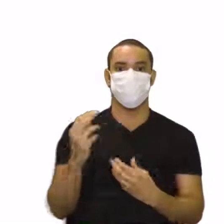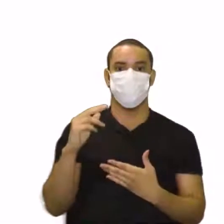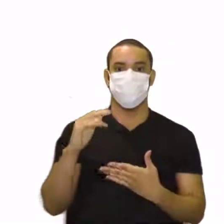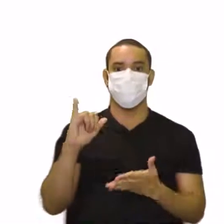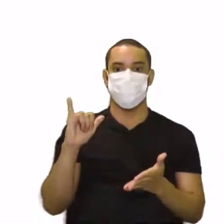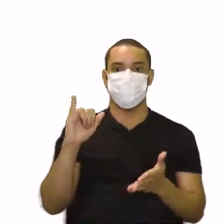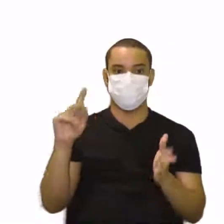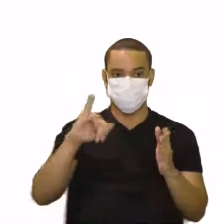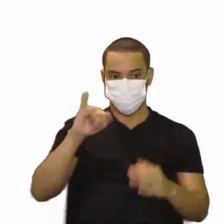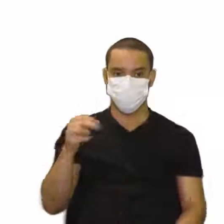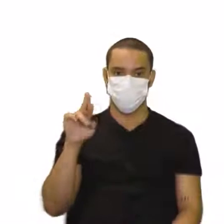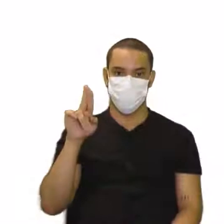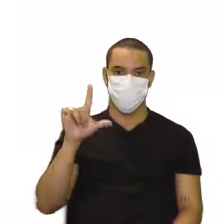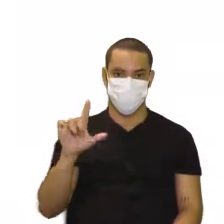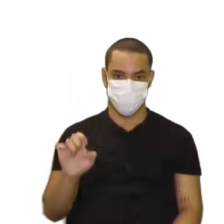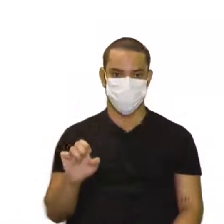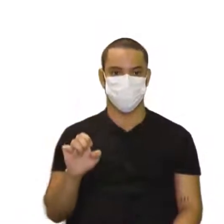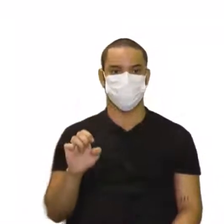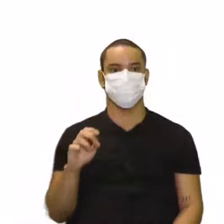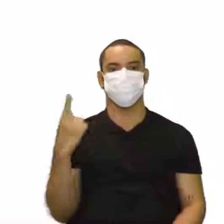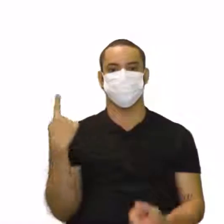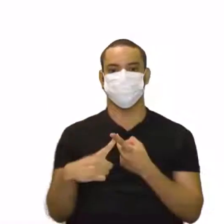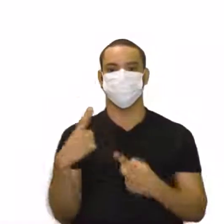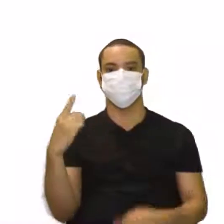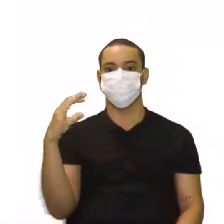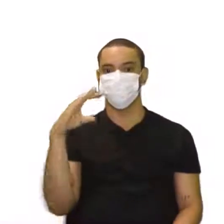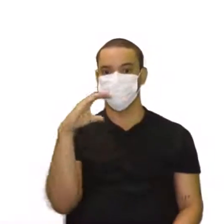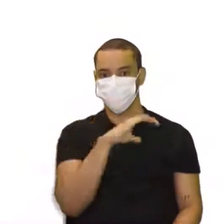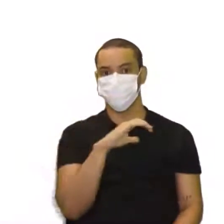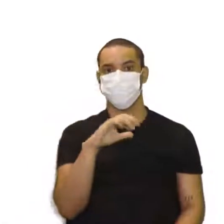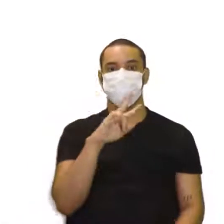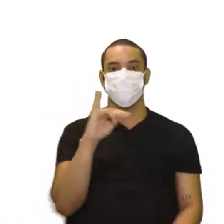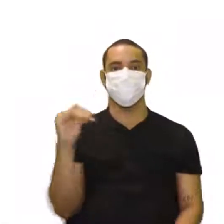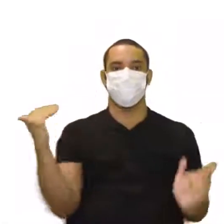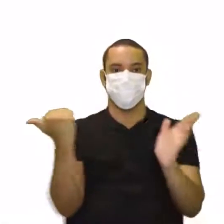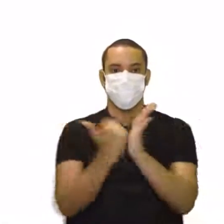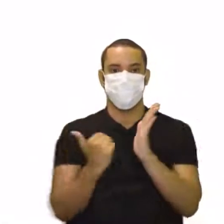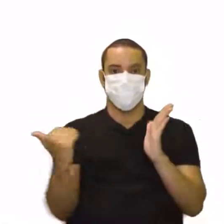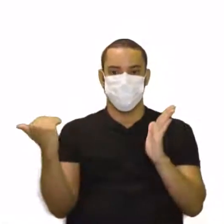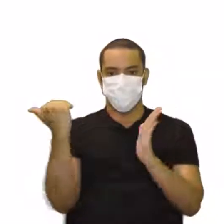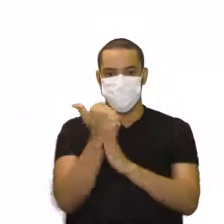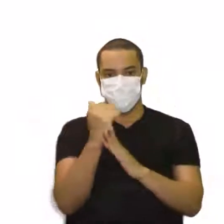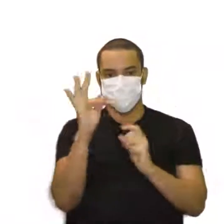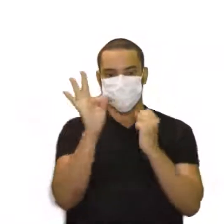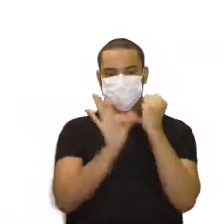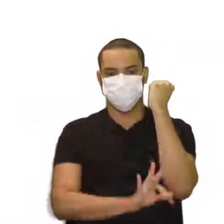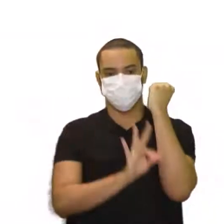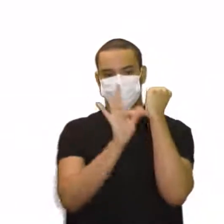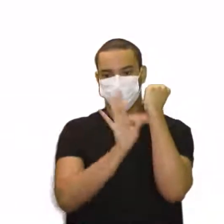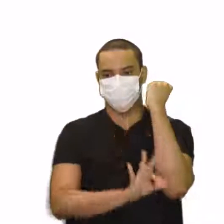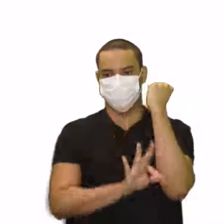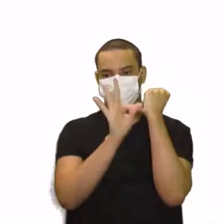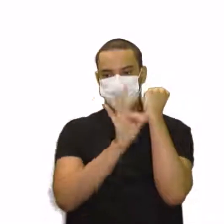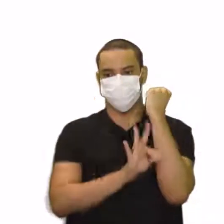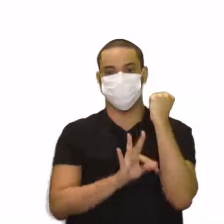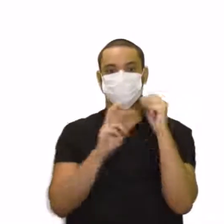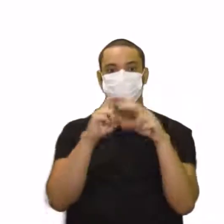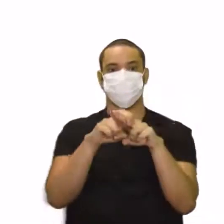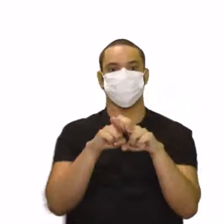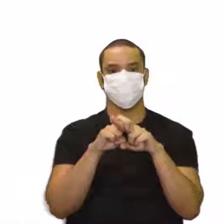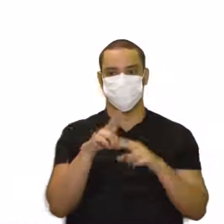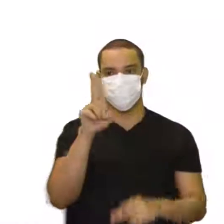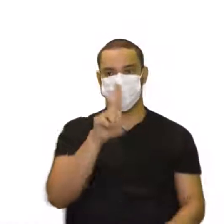energia o quê? Térmica. Então, com isso, eu vou ter o quê? Aumento de temperatura, tá? Então, você pode usar esse tipo